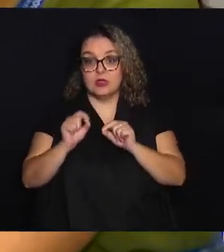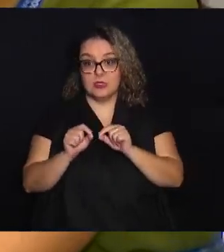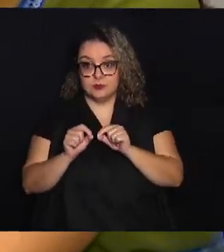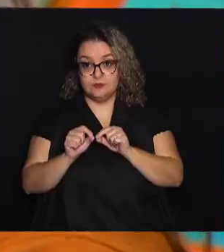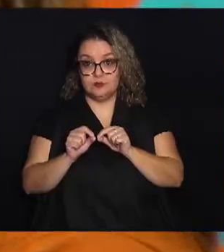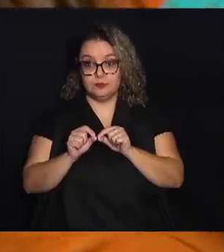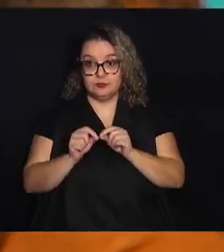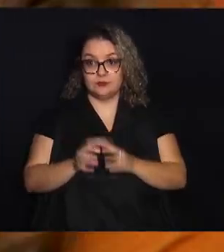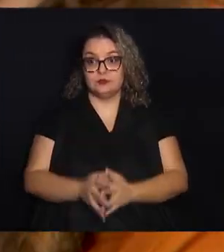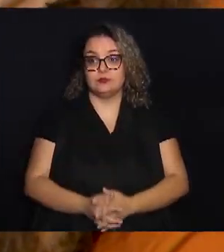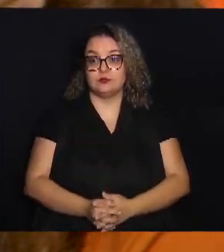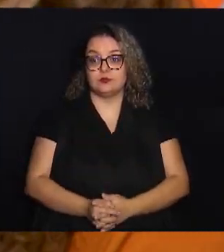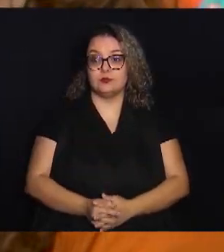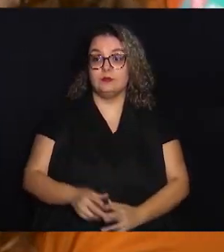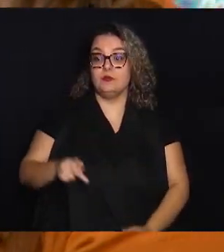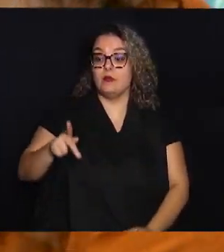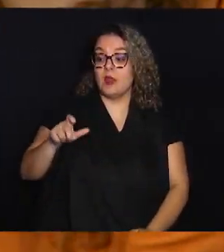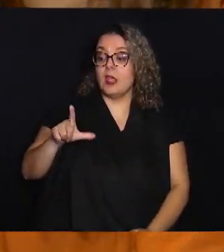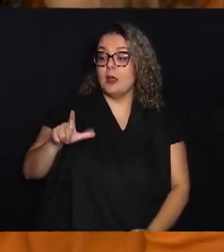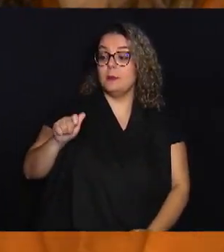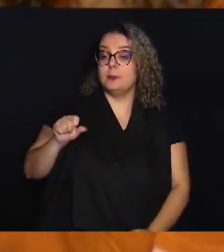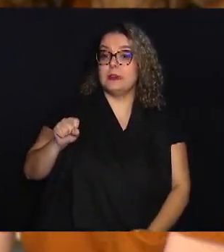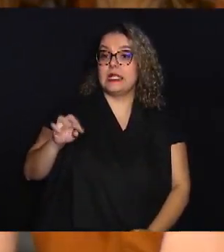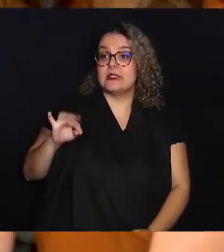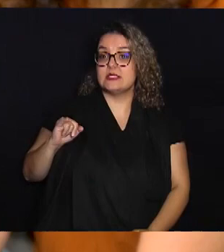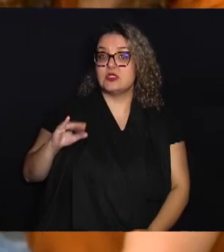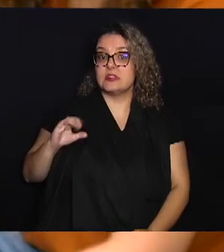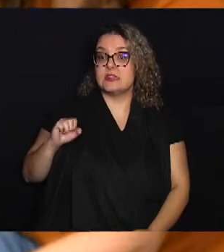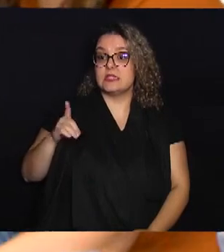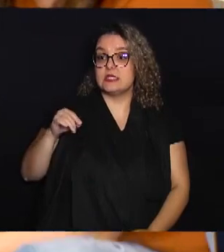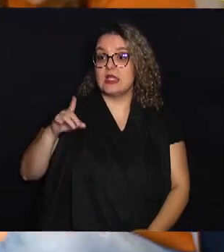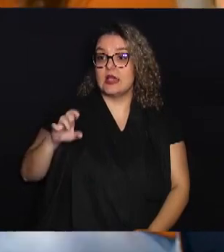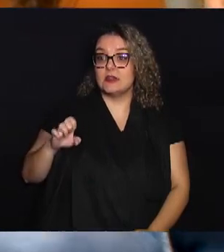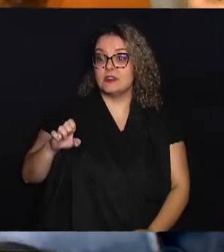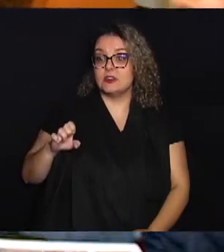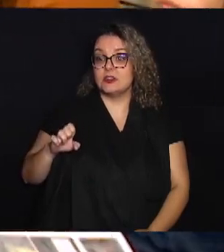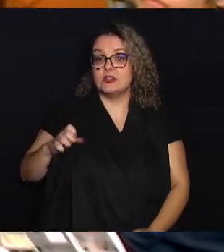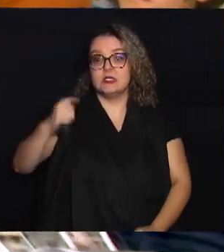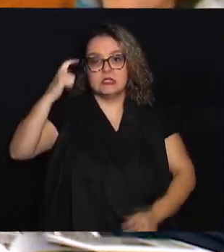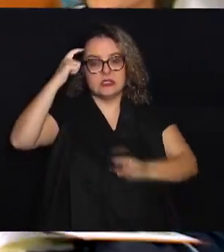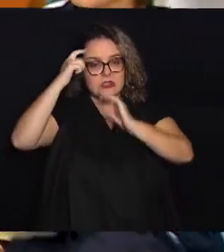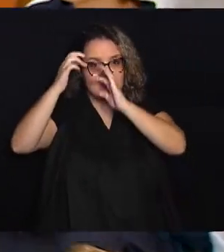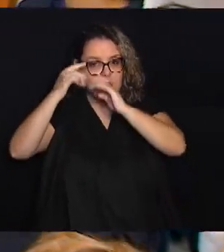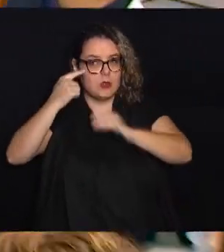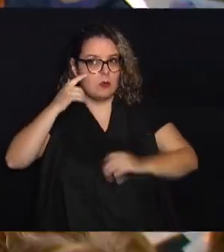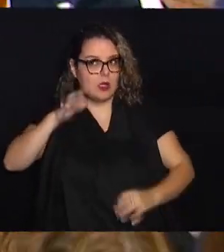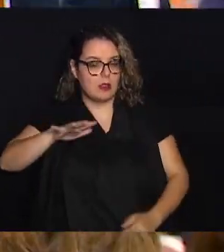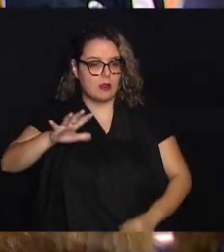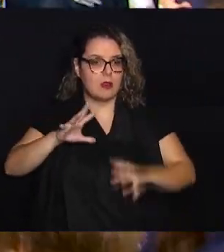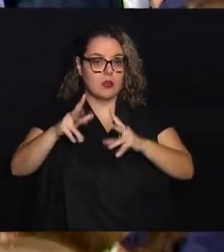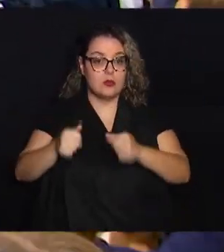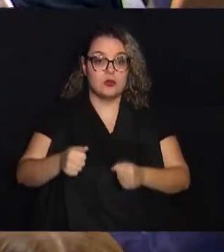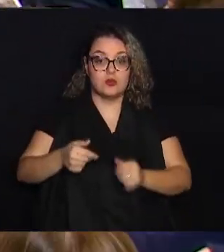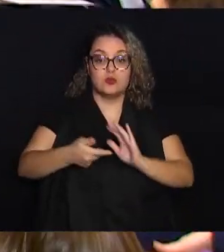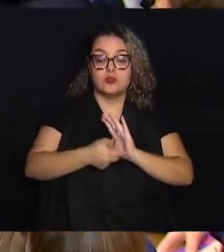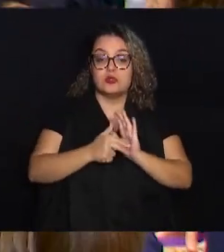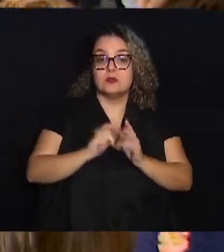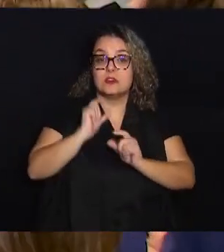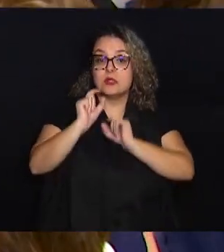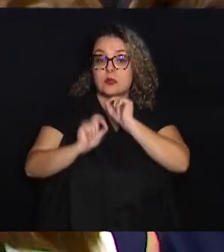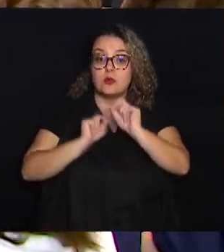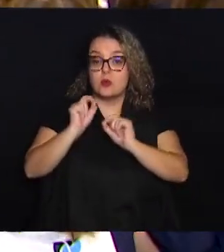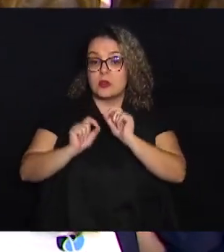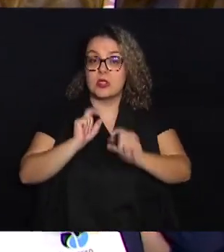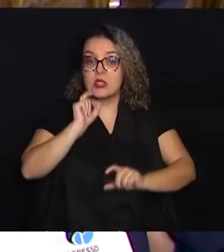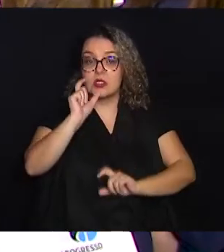da plasticidade cerebral. Em linhas gerais, isso significa dizer que várias áreas do